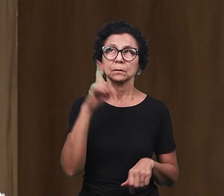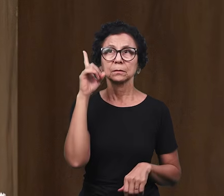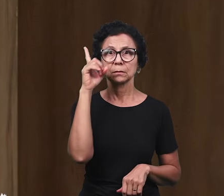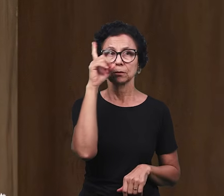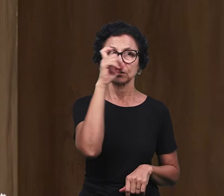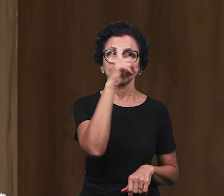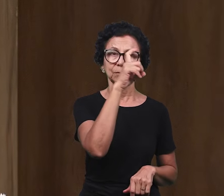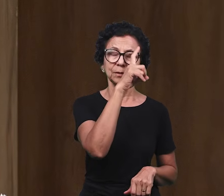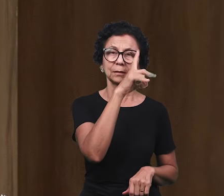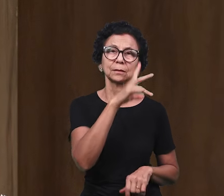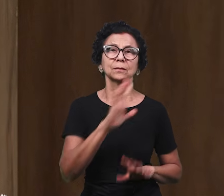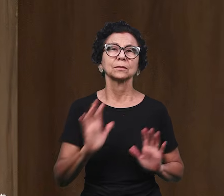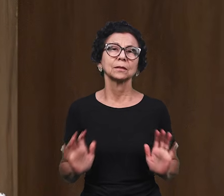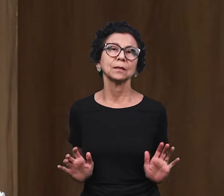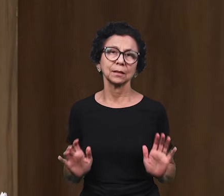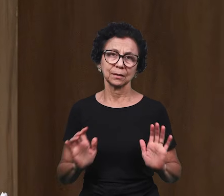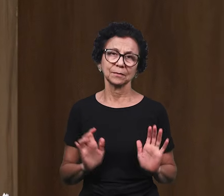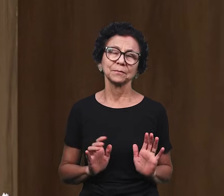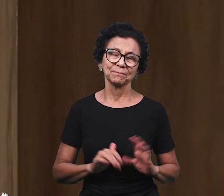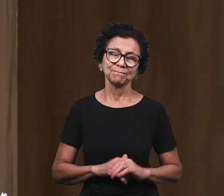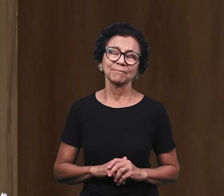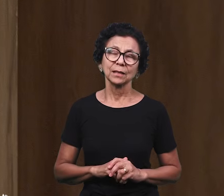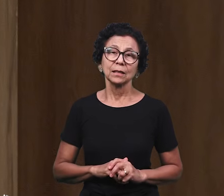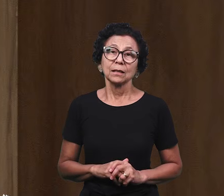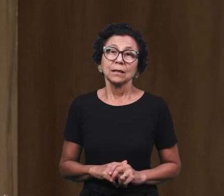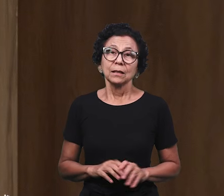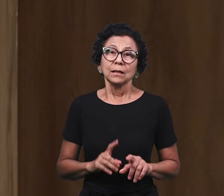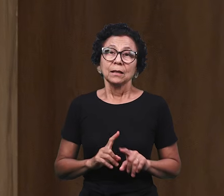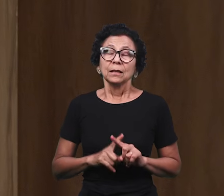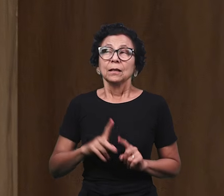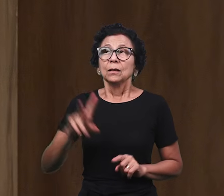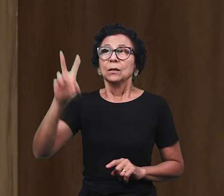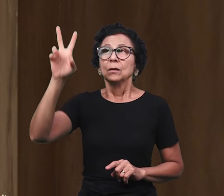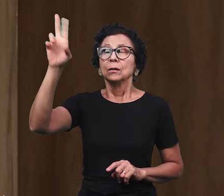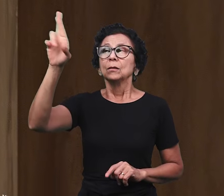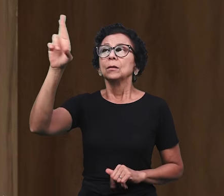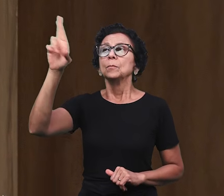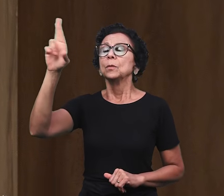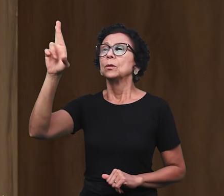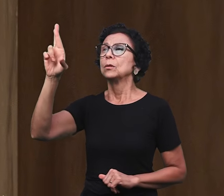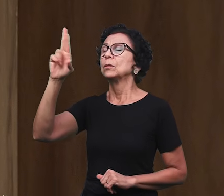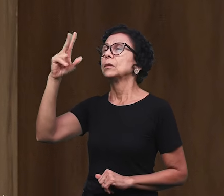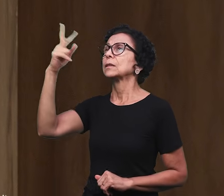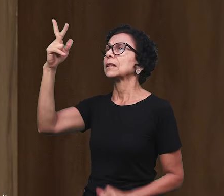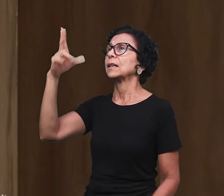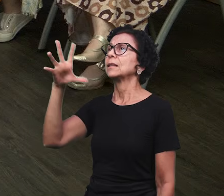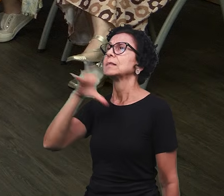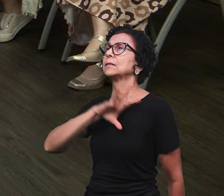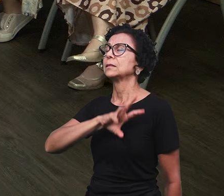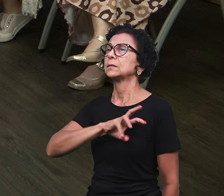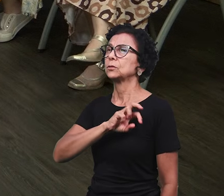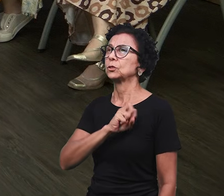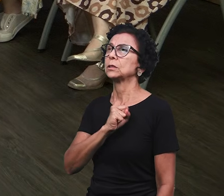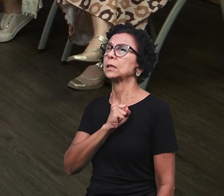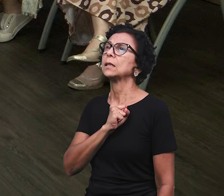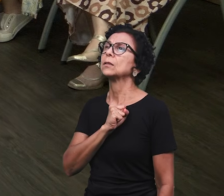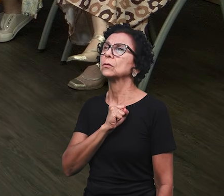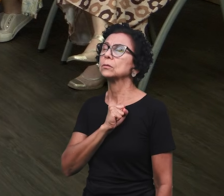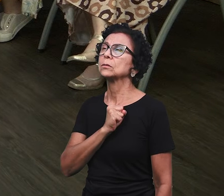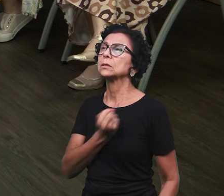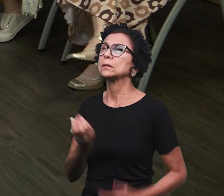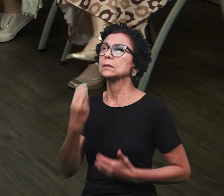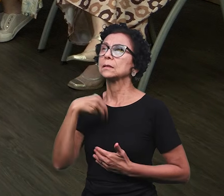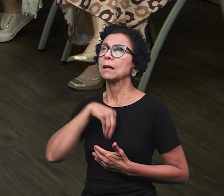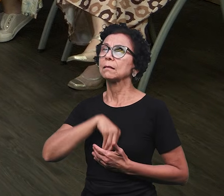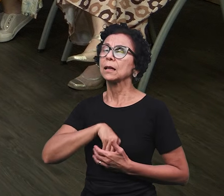alcança, nos constrange, né? E esse amor, ele reflete